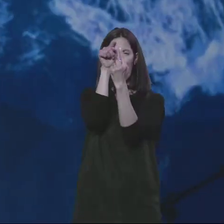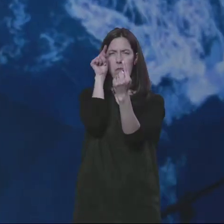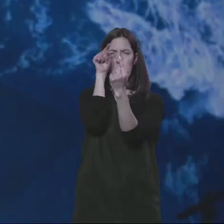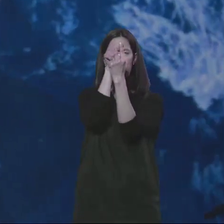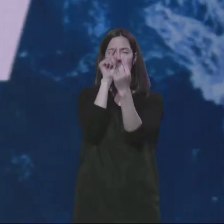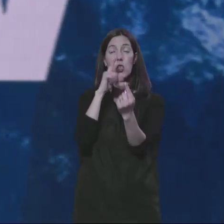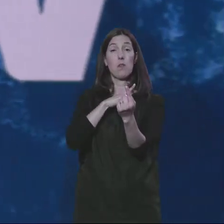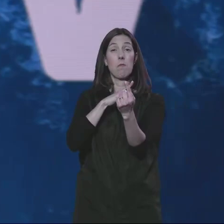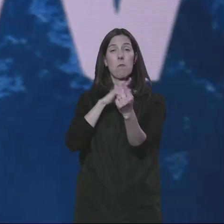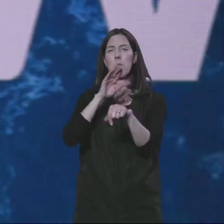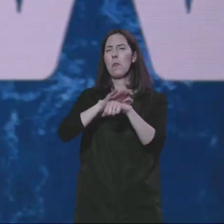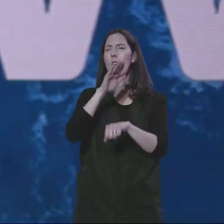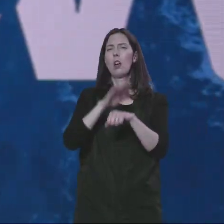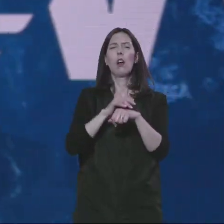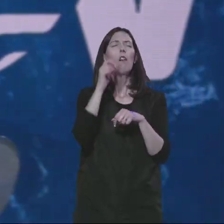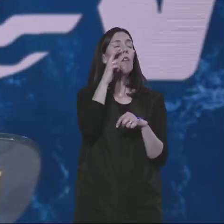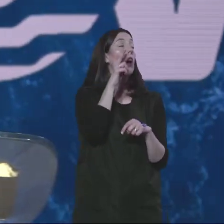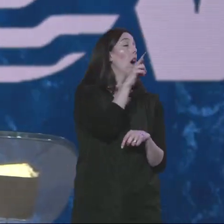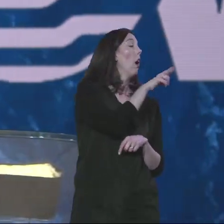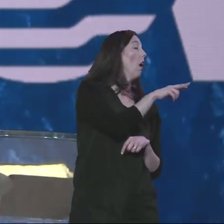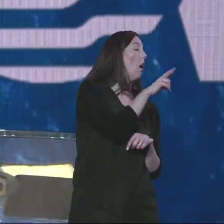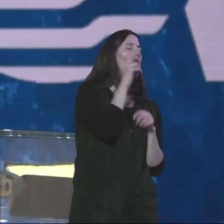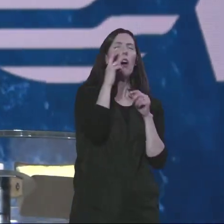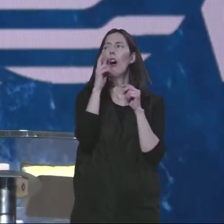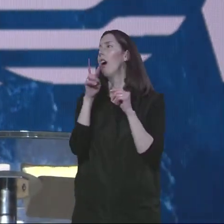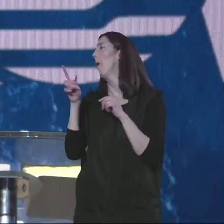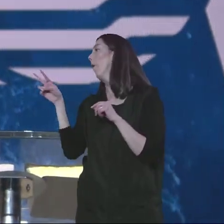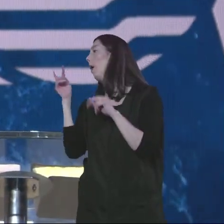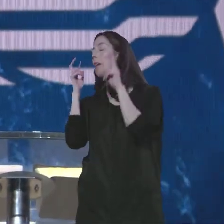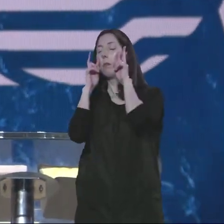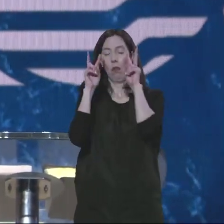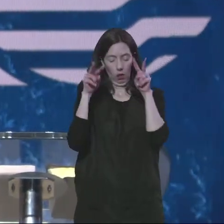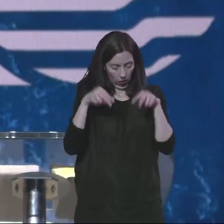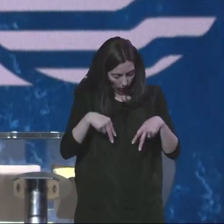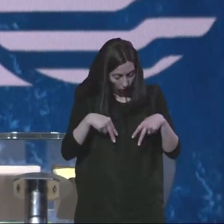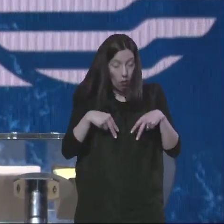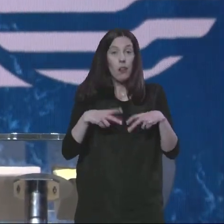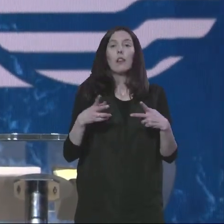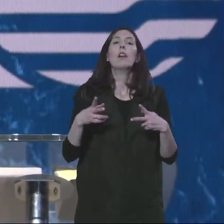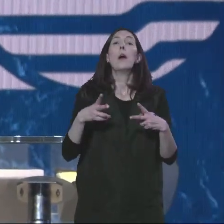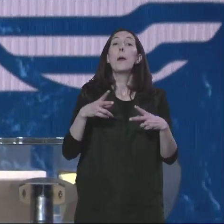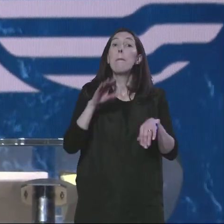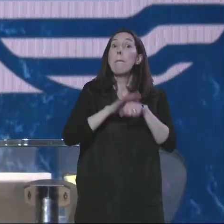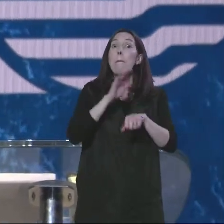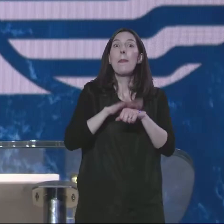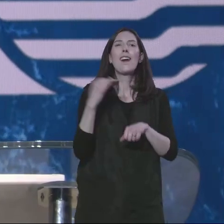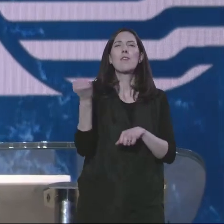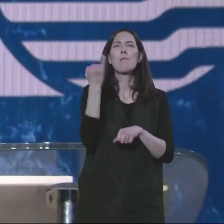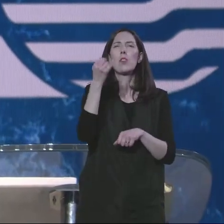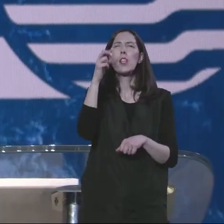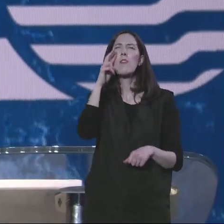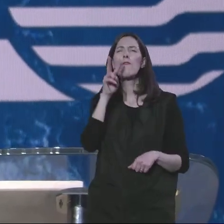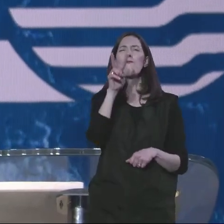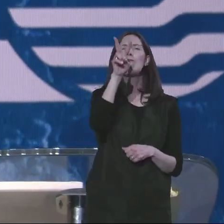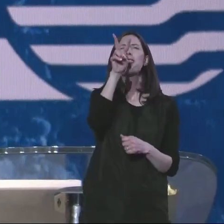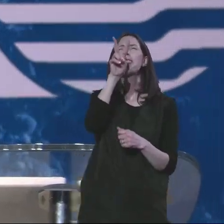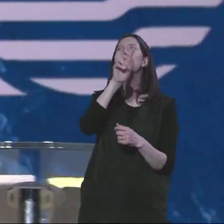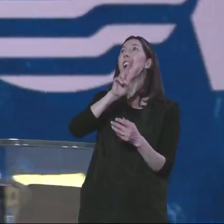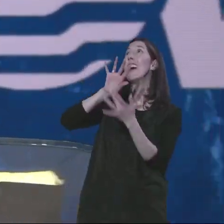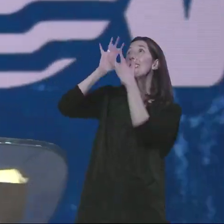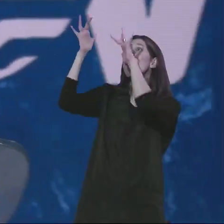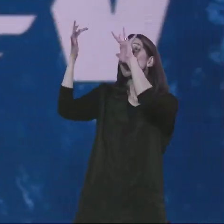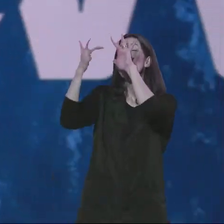redor, não fica olhando apenas para o seu umbigo, olhe além, olhe para Jesus.